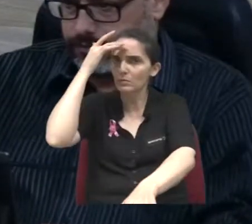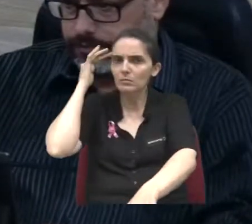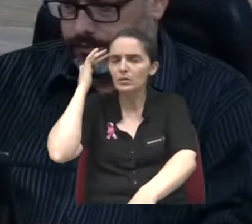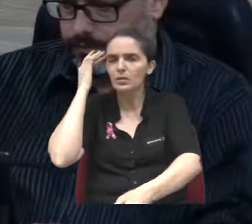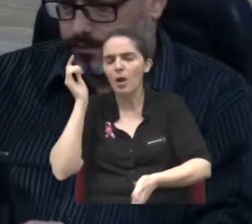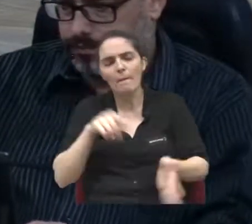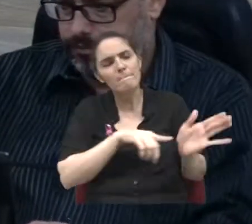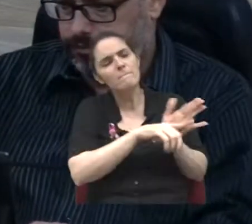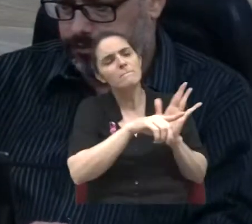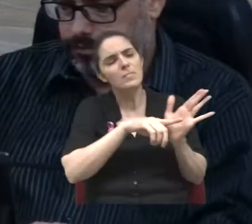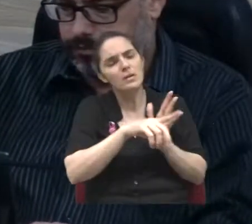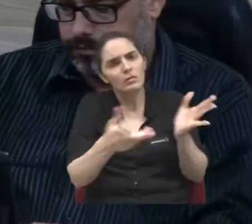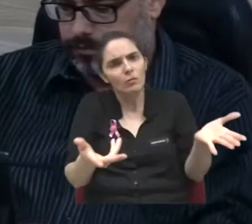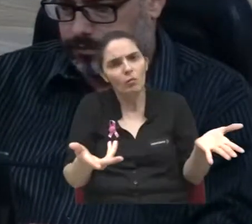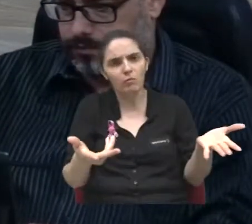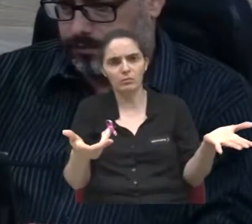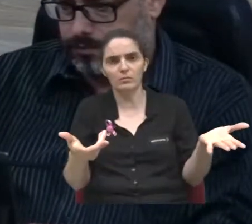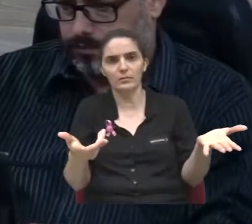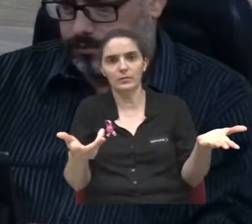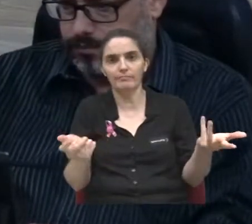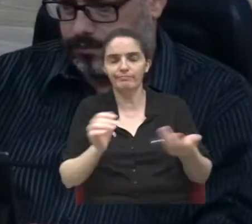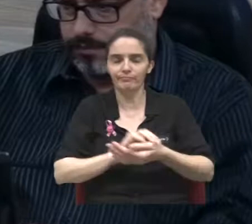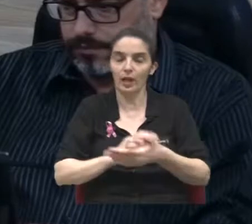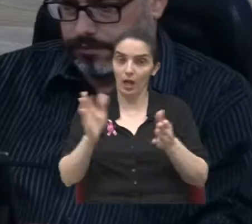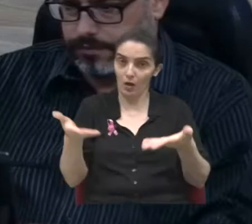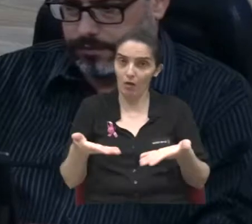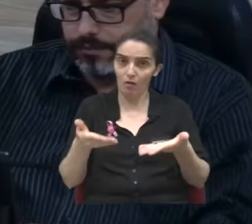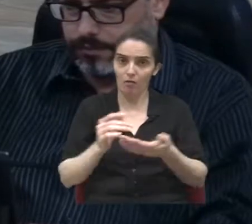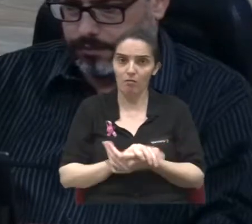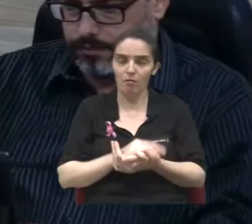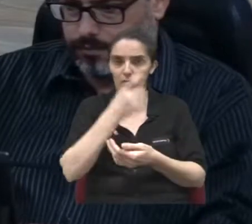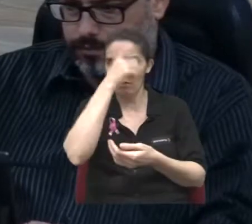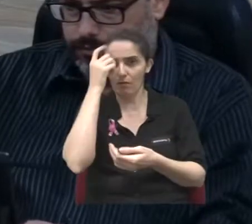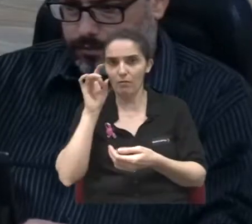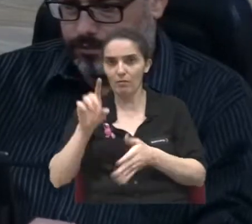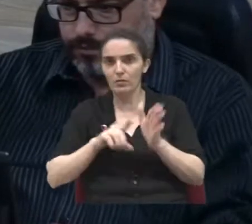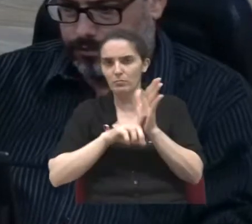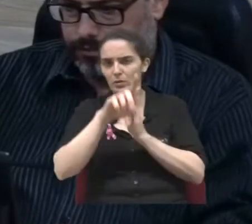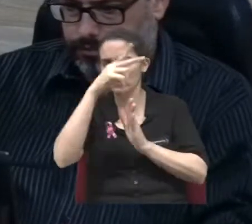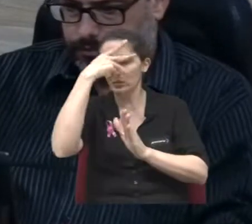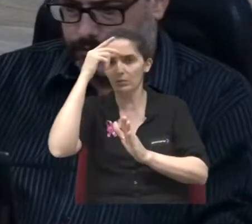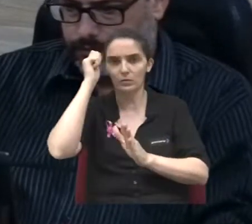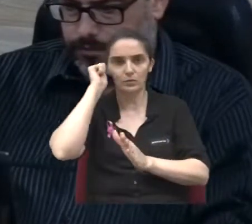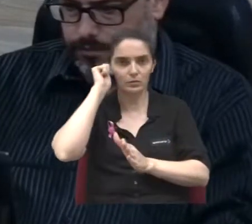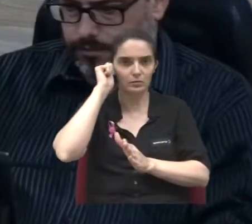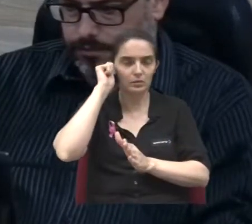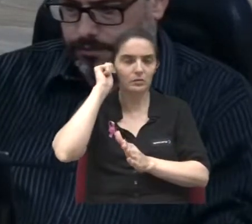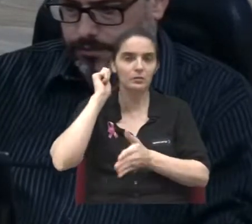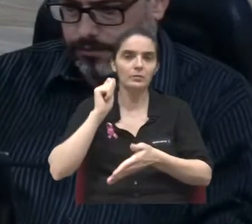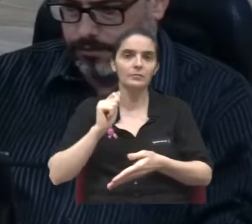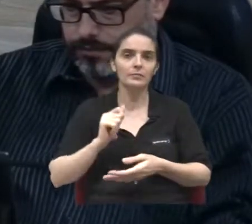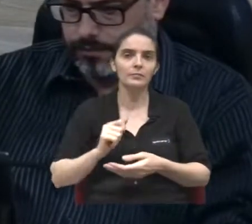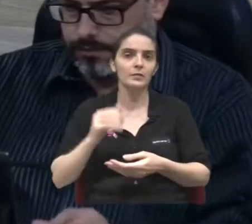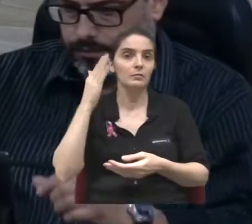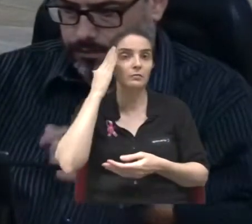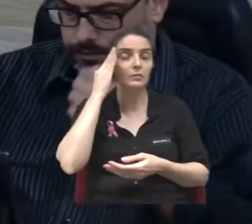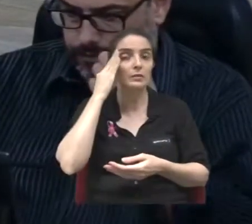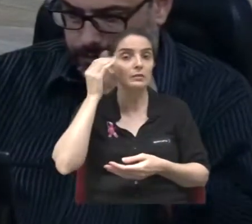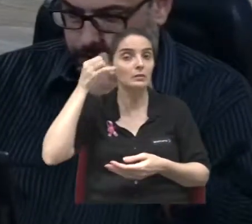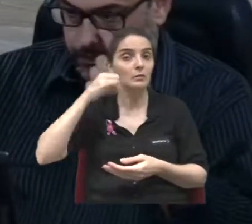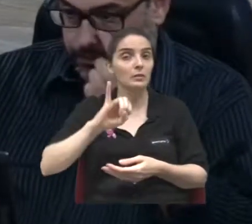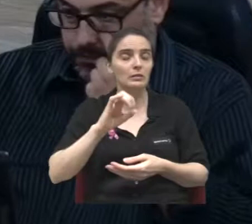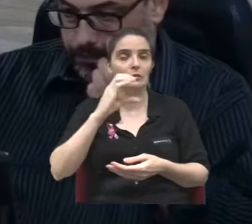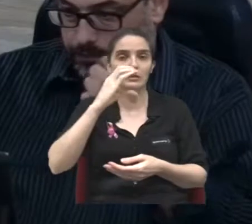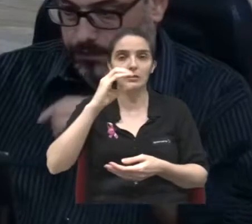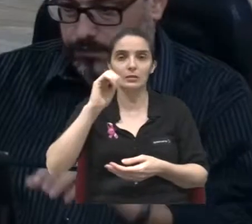e eu faço requerimento sobre nós pudermos fazer 24 horas do CAPS